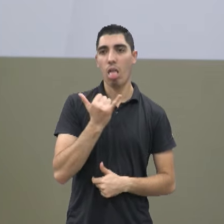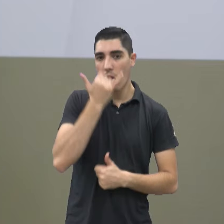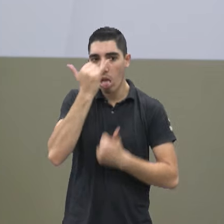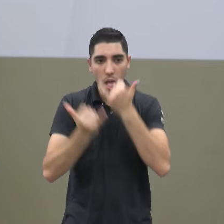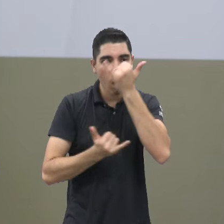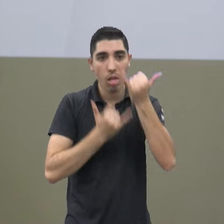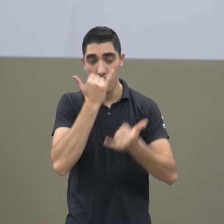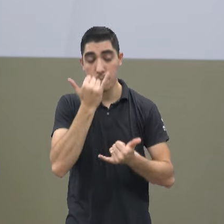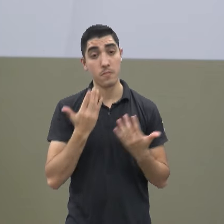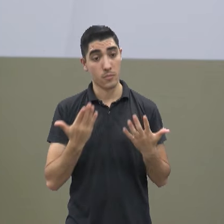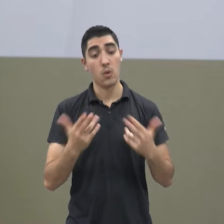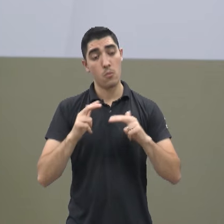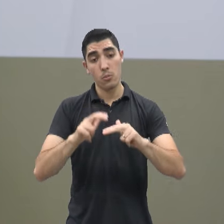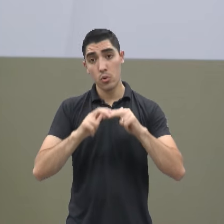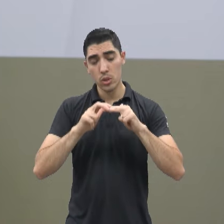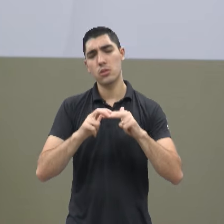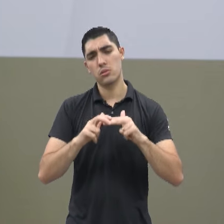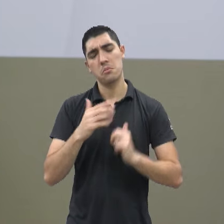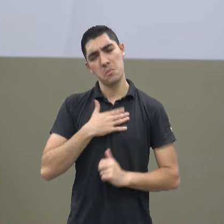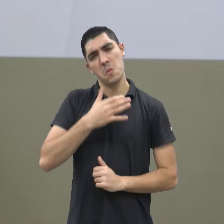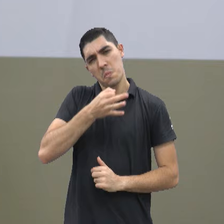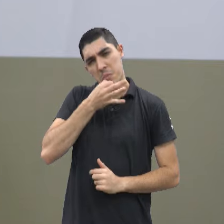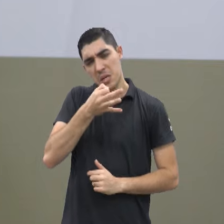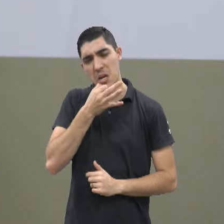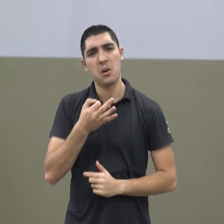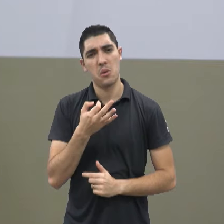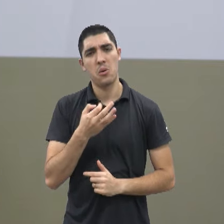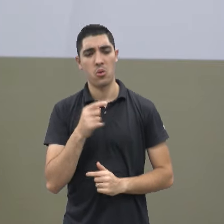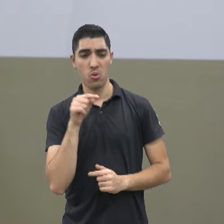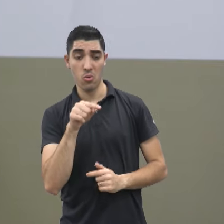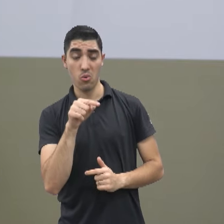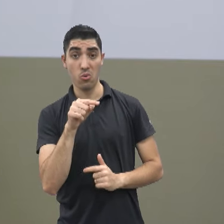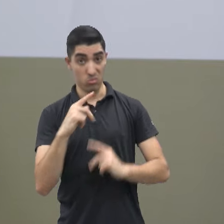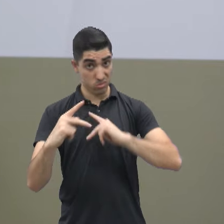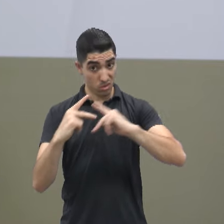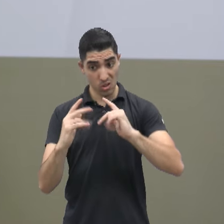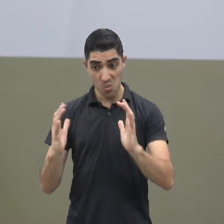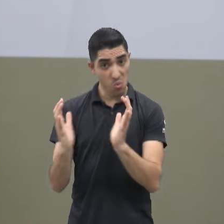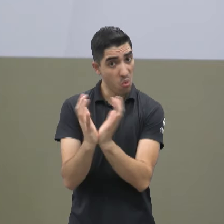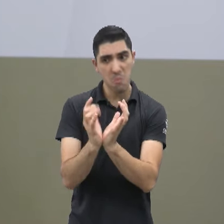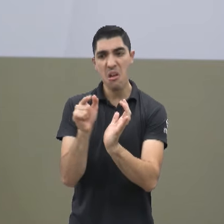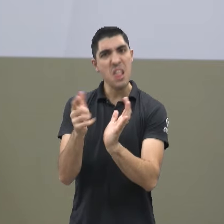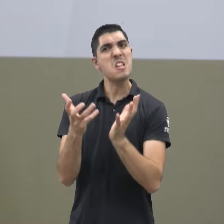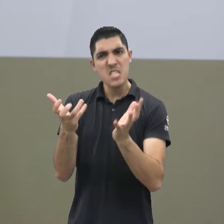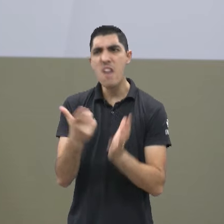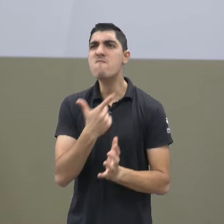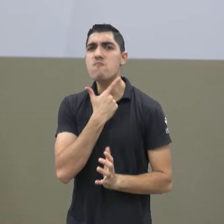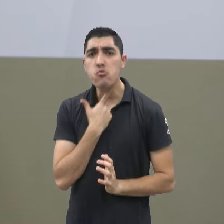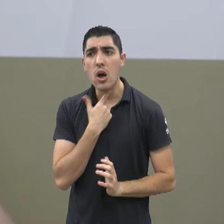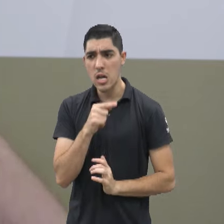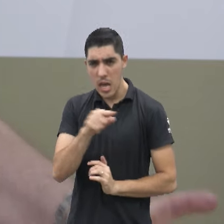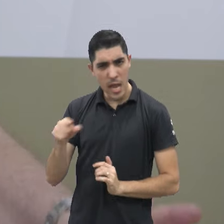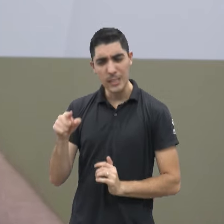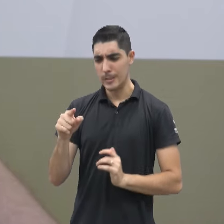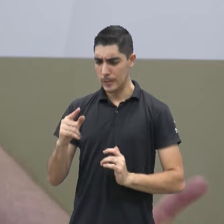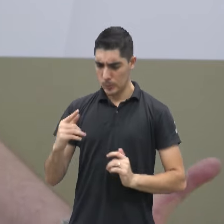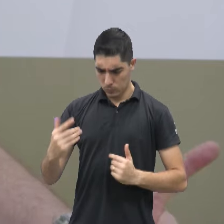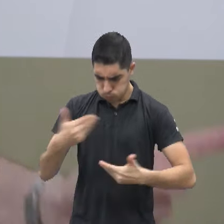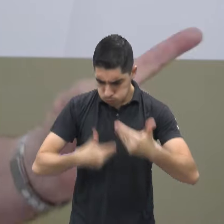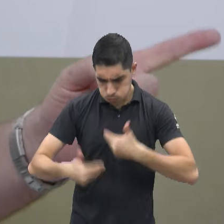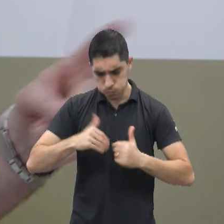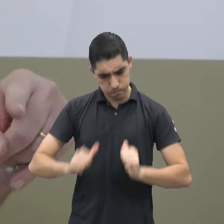Né? Mas eu acho que a equipe ela quer. Então ela se recupera, ela corre atrás. É o jogo do São Paulo também,